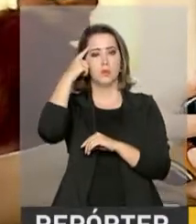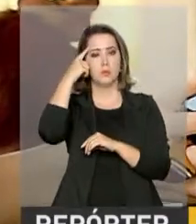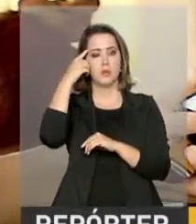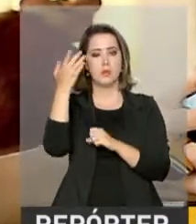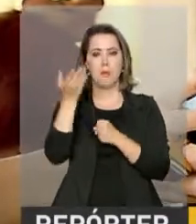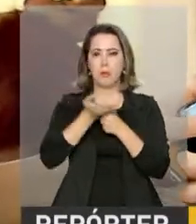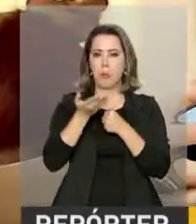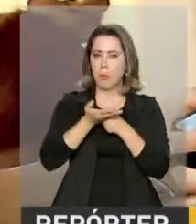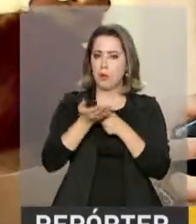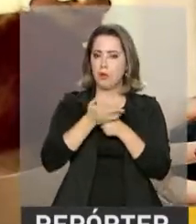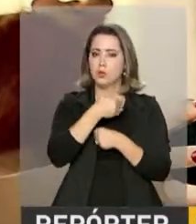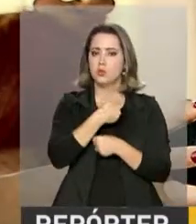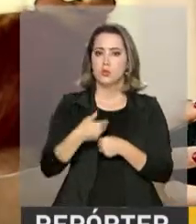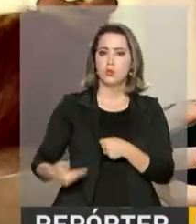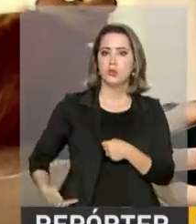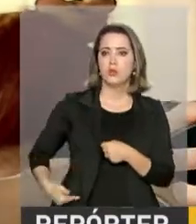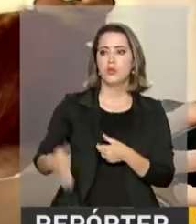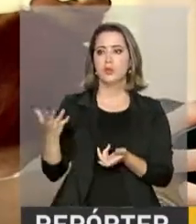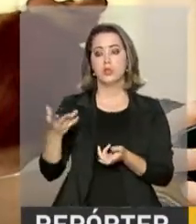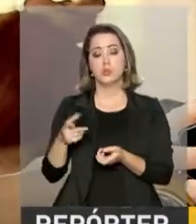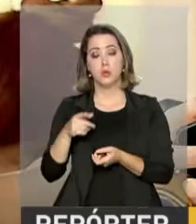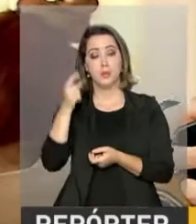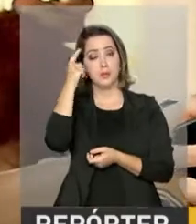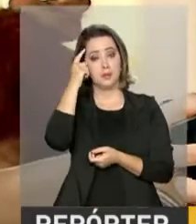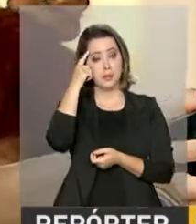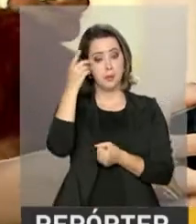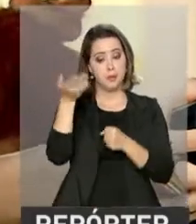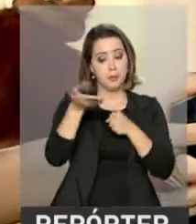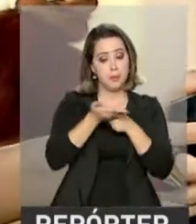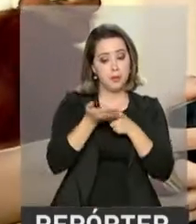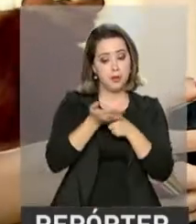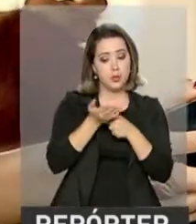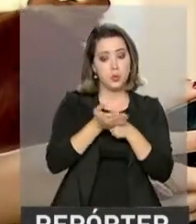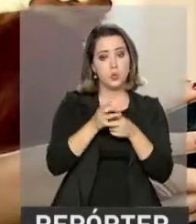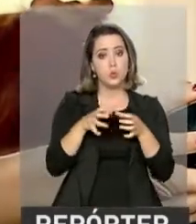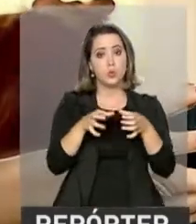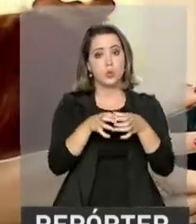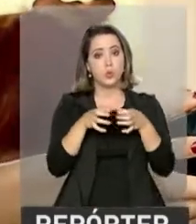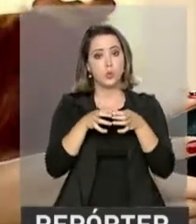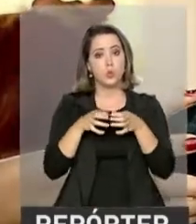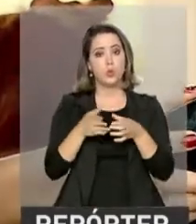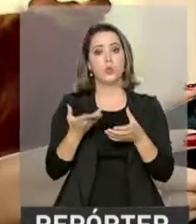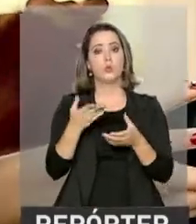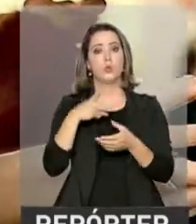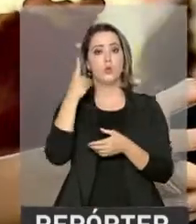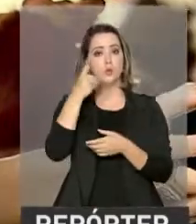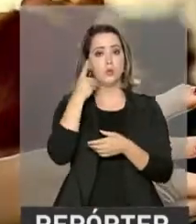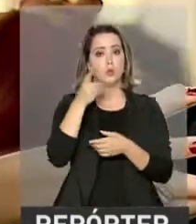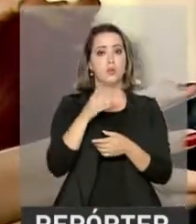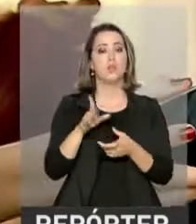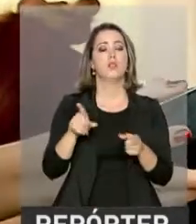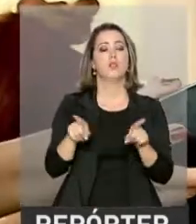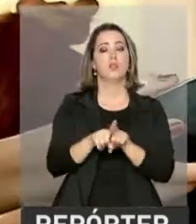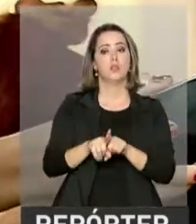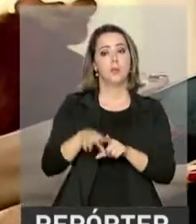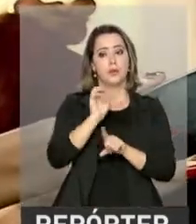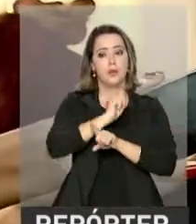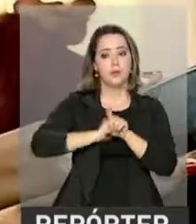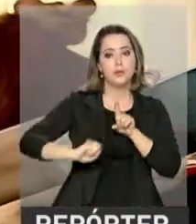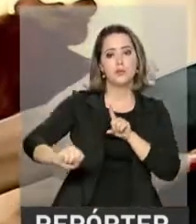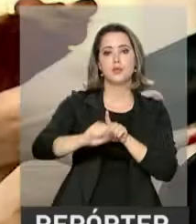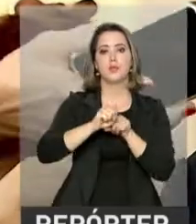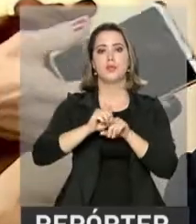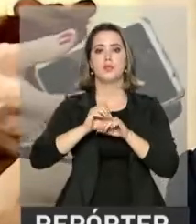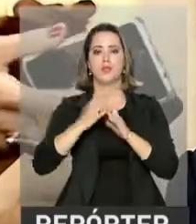governo o pensamento médio dos parlamentares da base que o pensamento meio da sociedade que não chegou através das